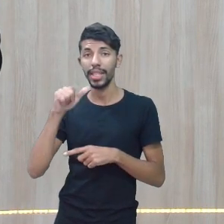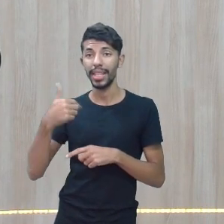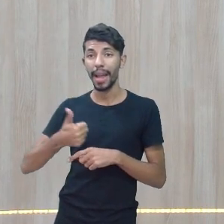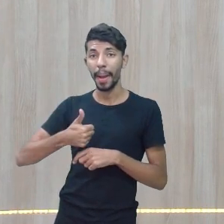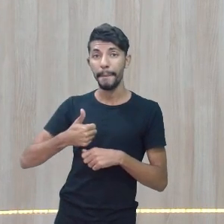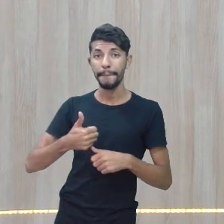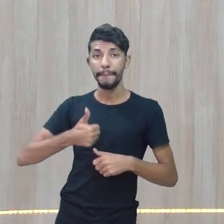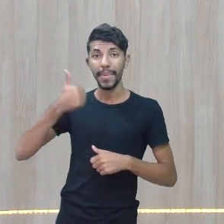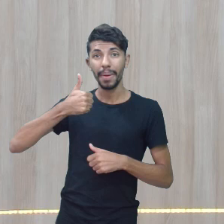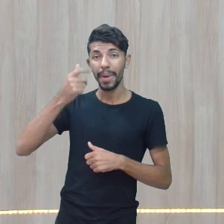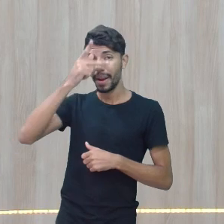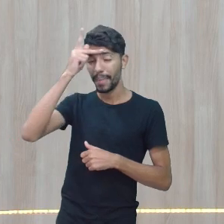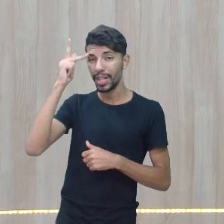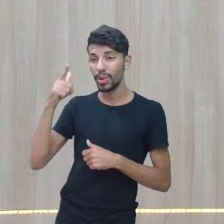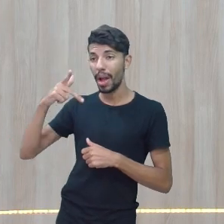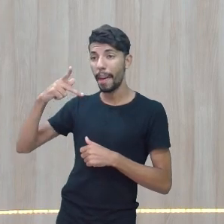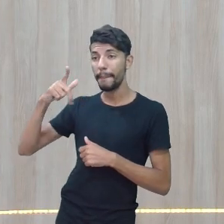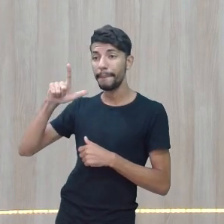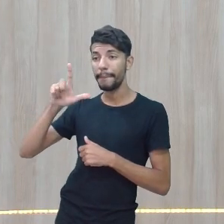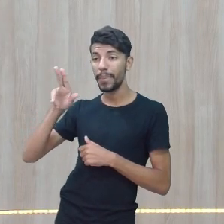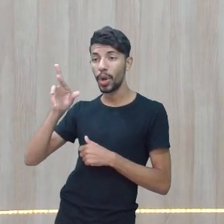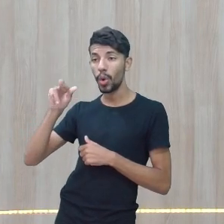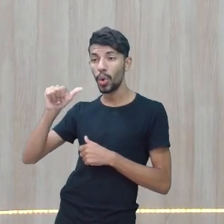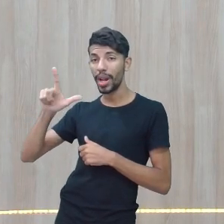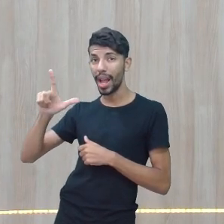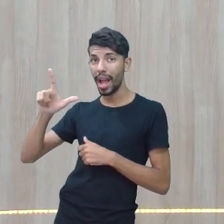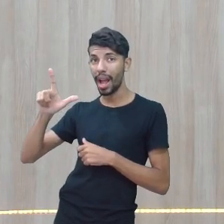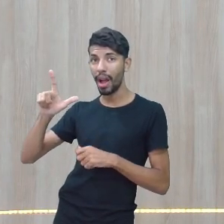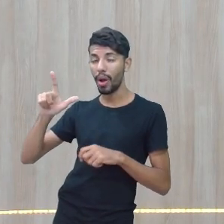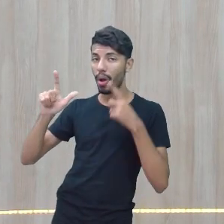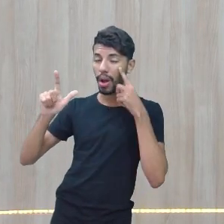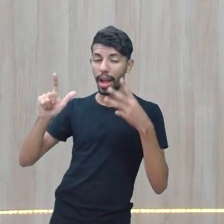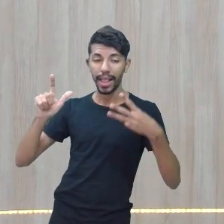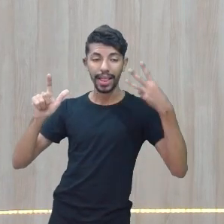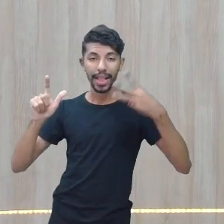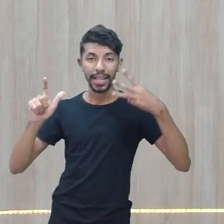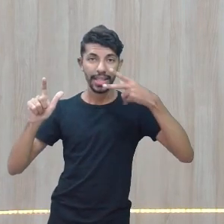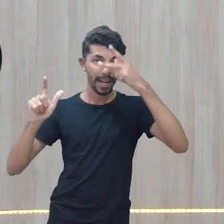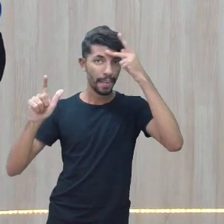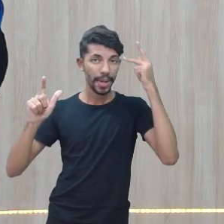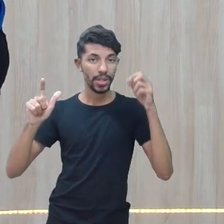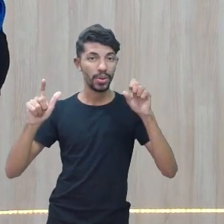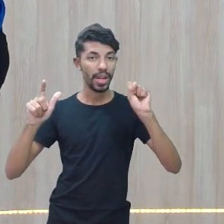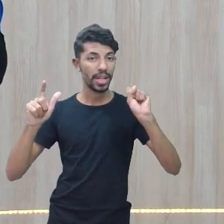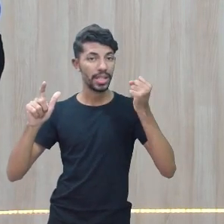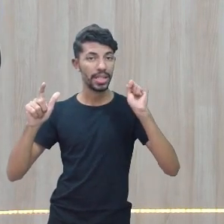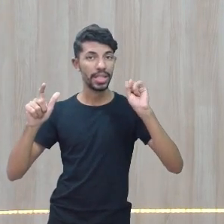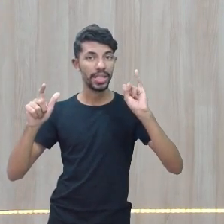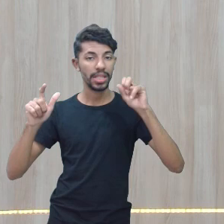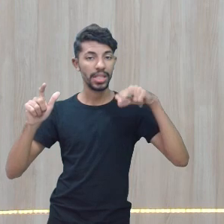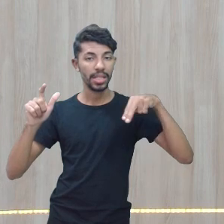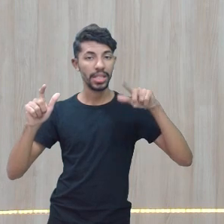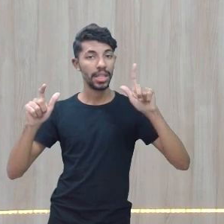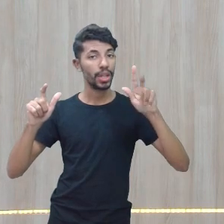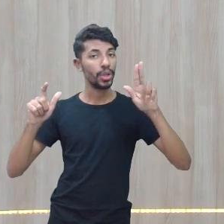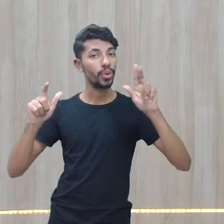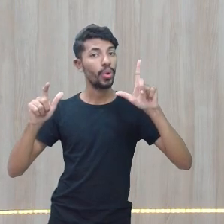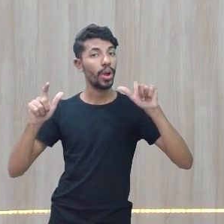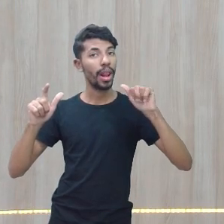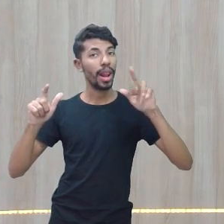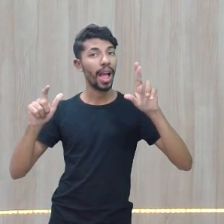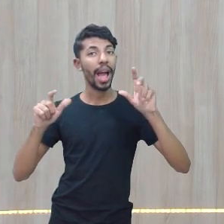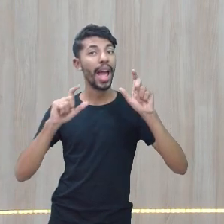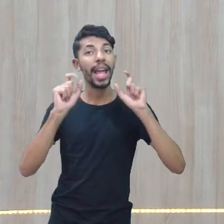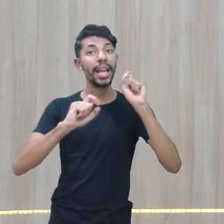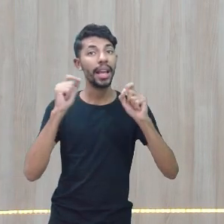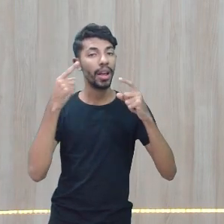pessoa do plural. Então, a terceira pessoa do singular, vamos lá? A primeira é eu, a segunda